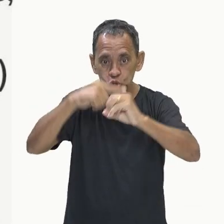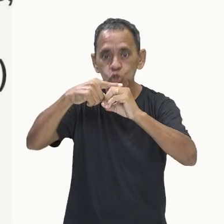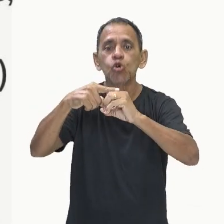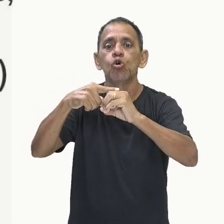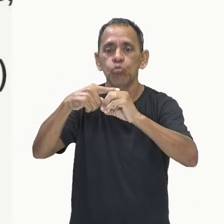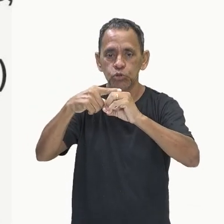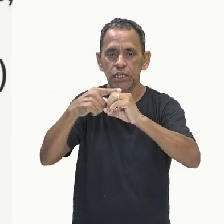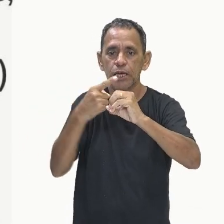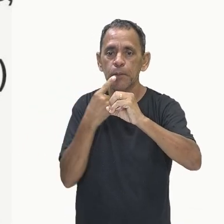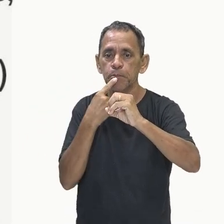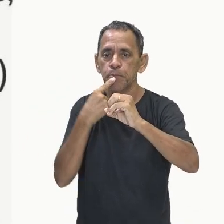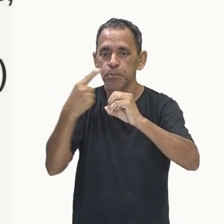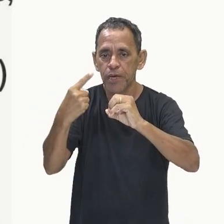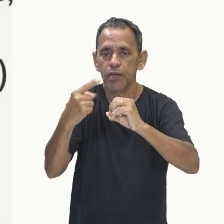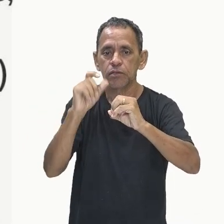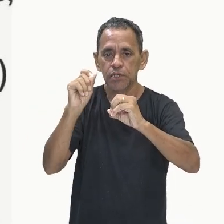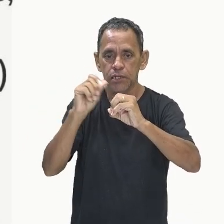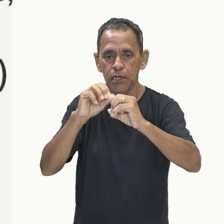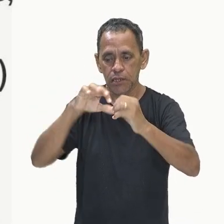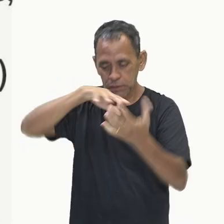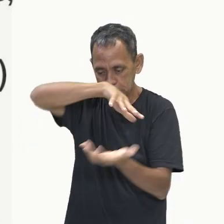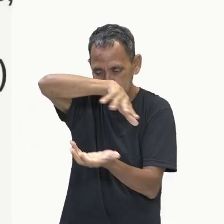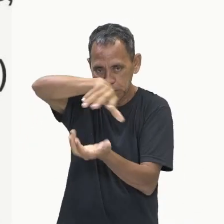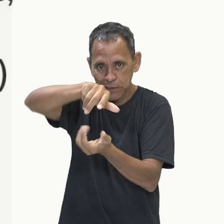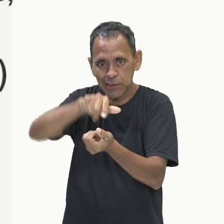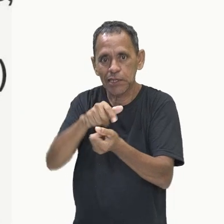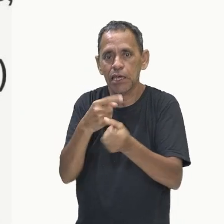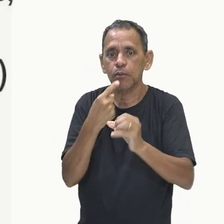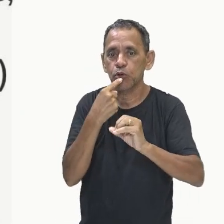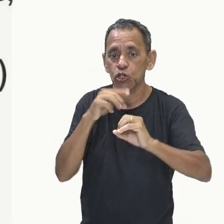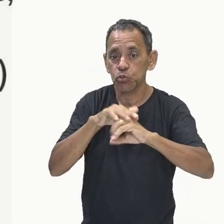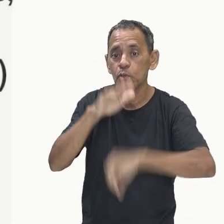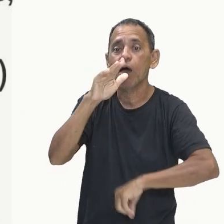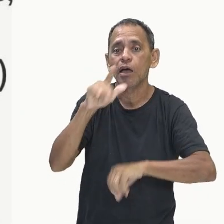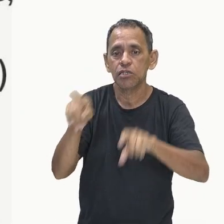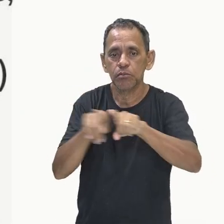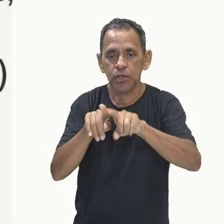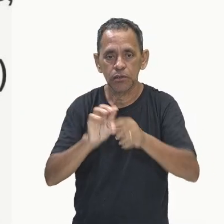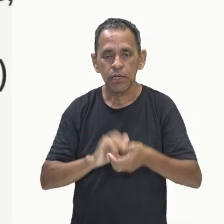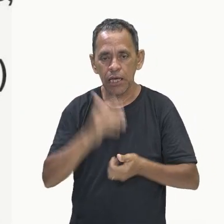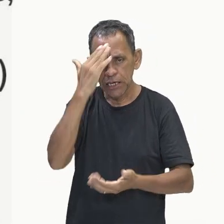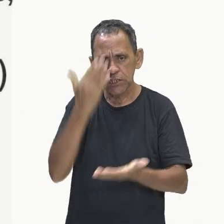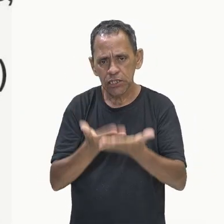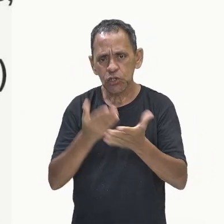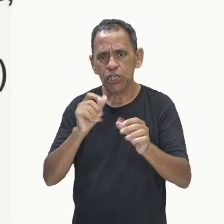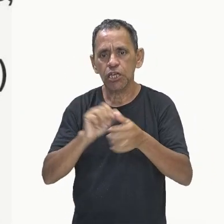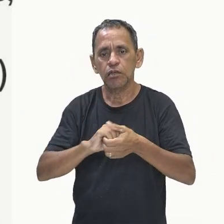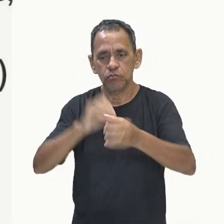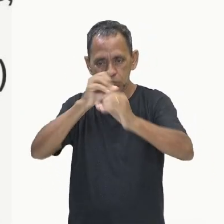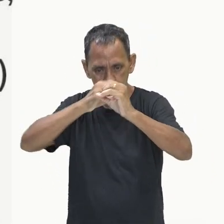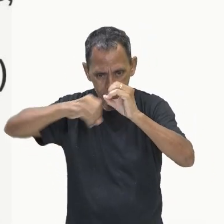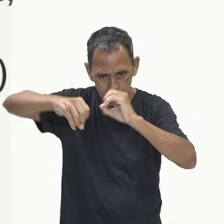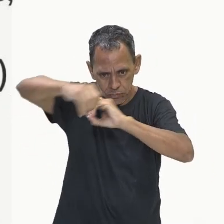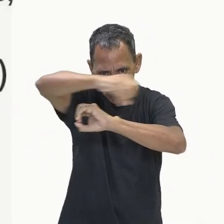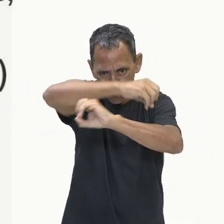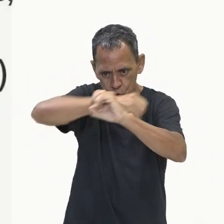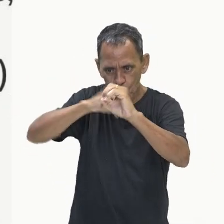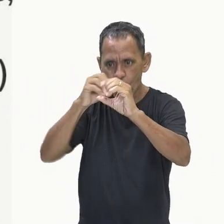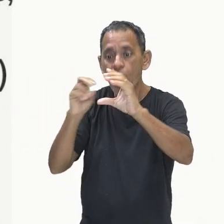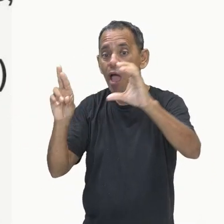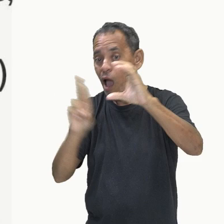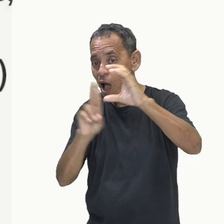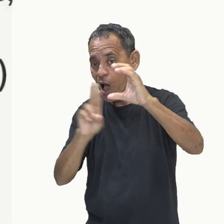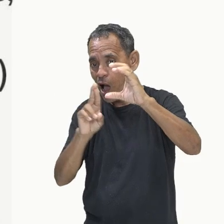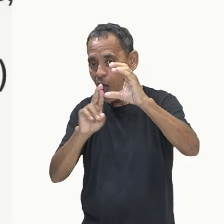situação de maior afastamento e de maior aproximação desses planetas. Considerando que suas órbitas são circulares e que o raio da órbita